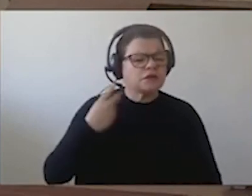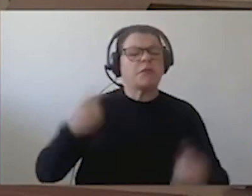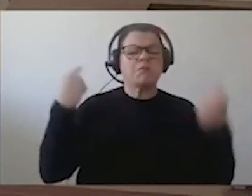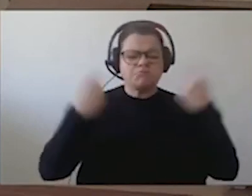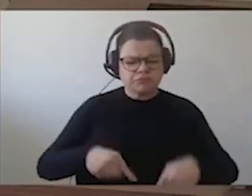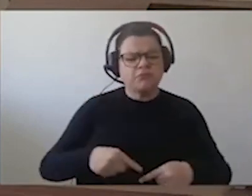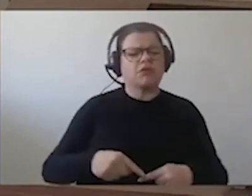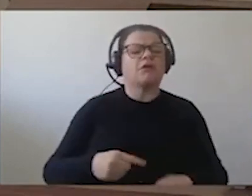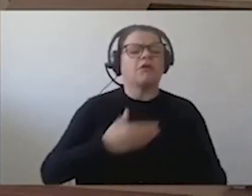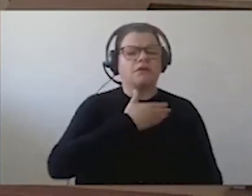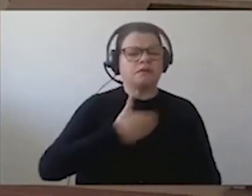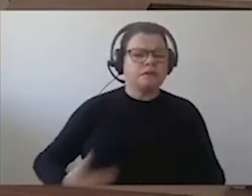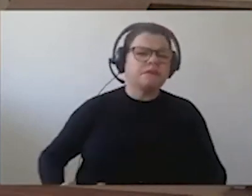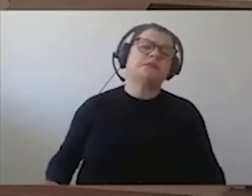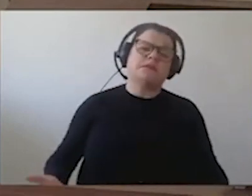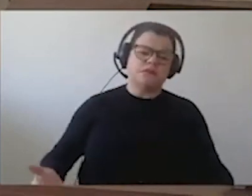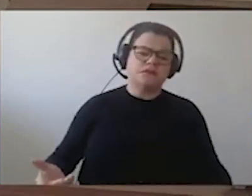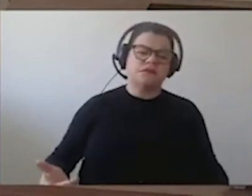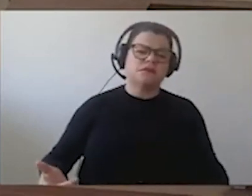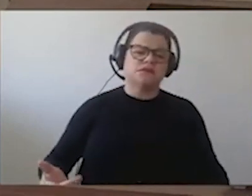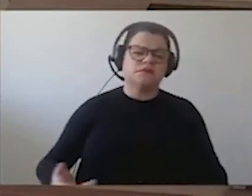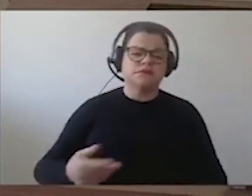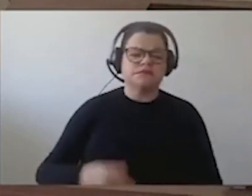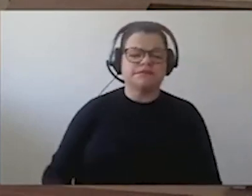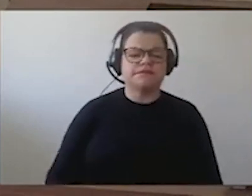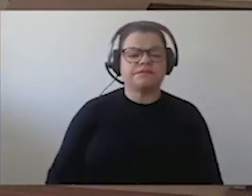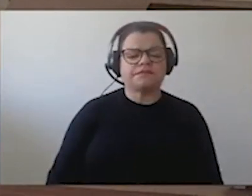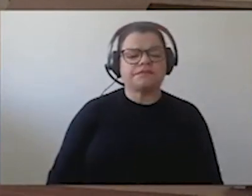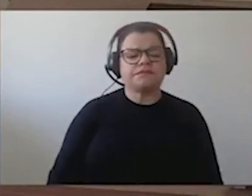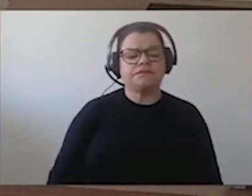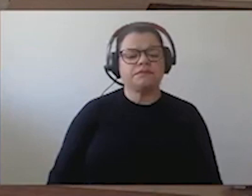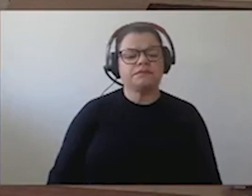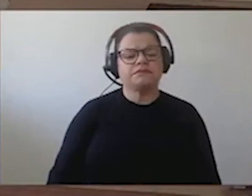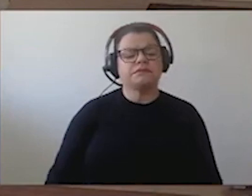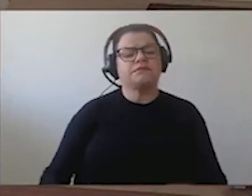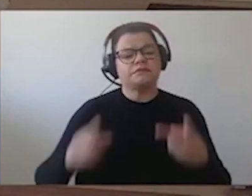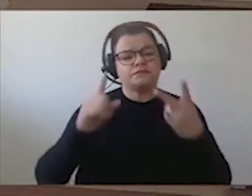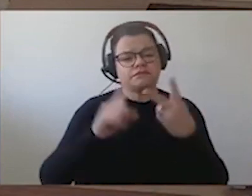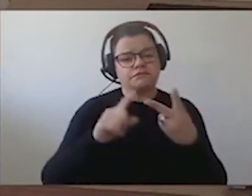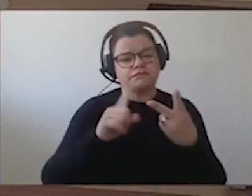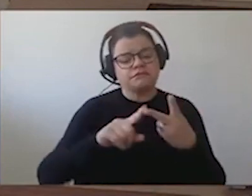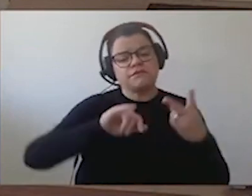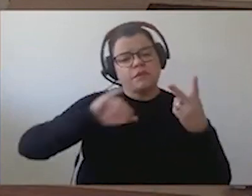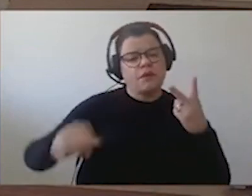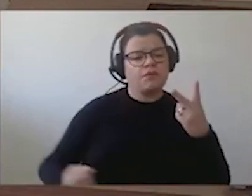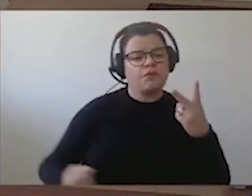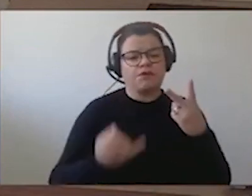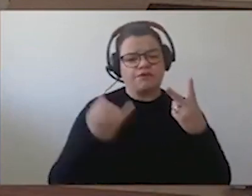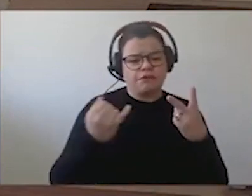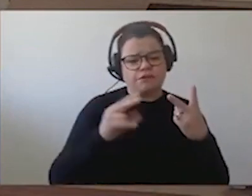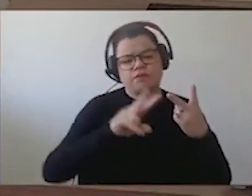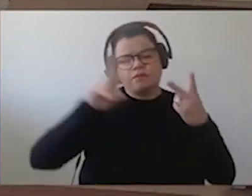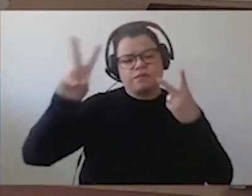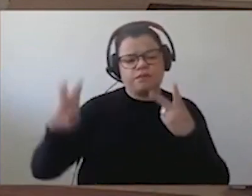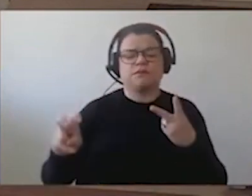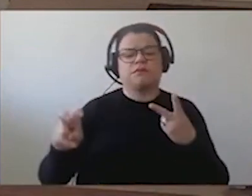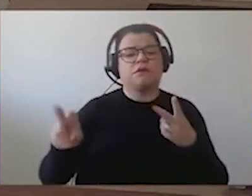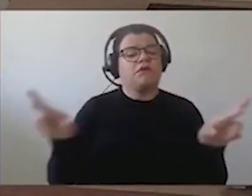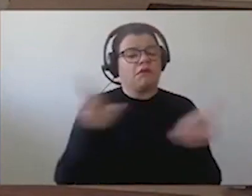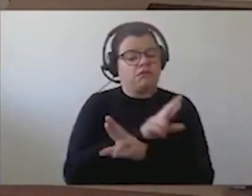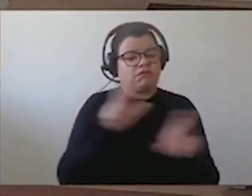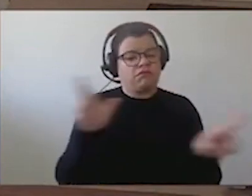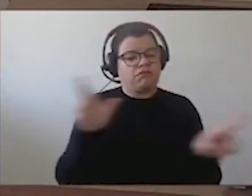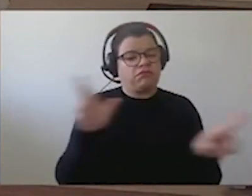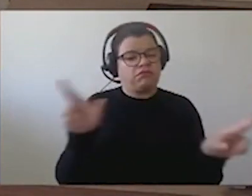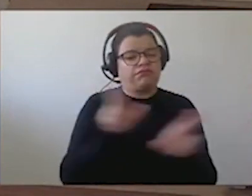a mais esse absurdo desse governo. E também aproveito para mencionar um outro tema que tem relação também com a pauta federal, que